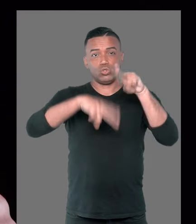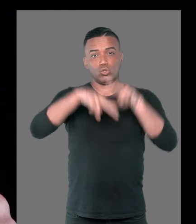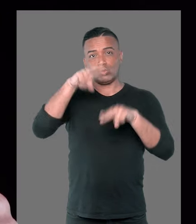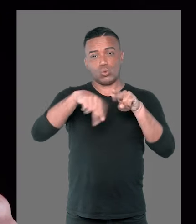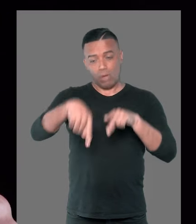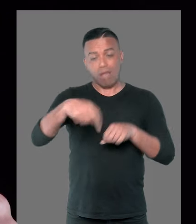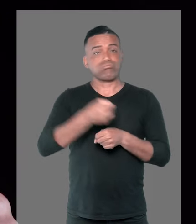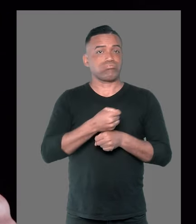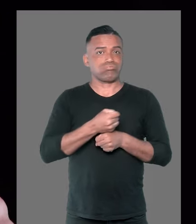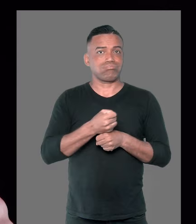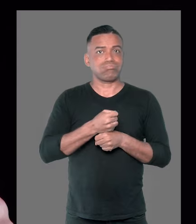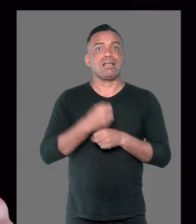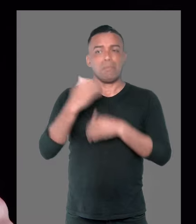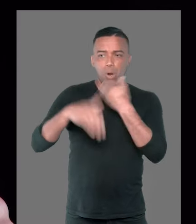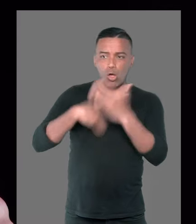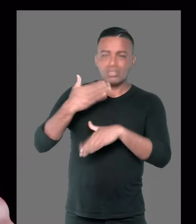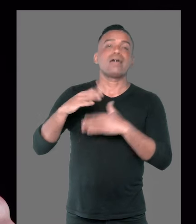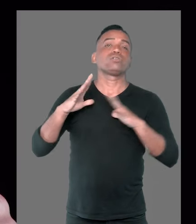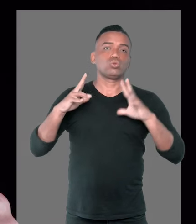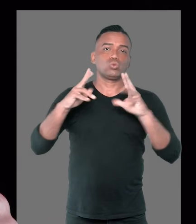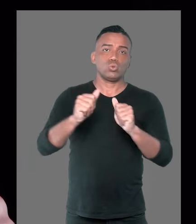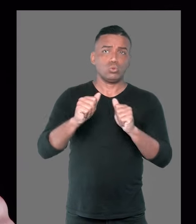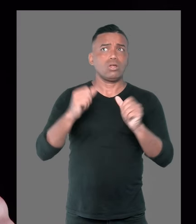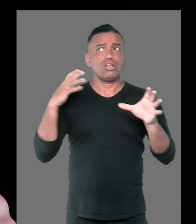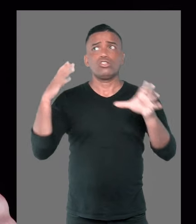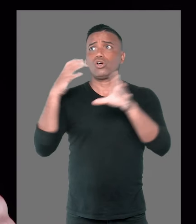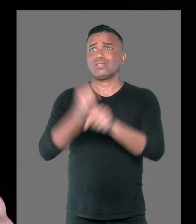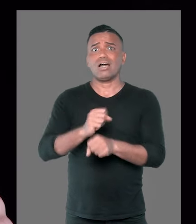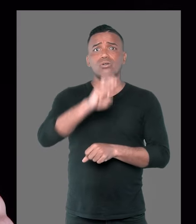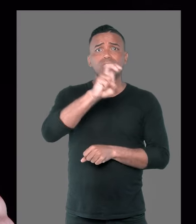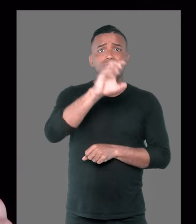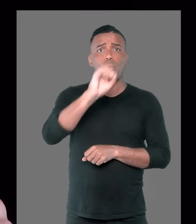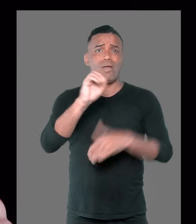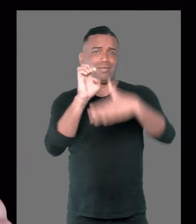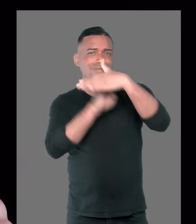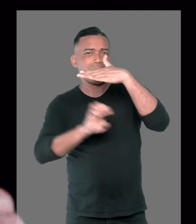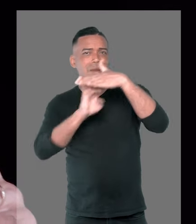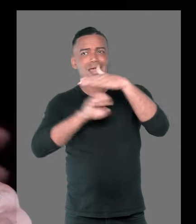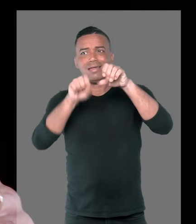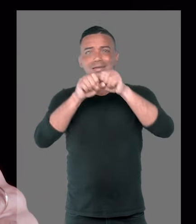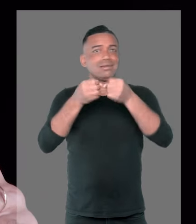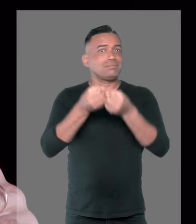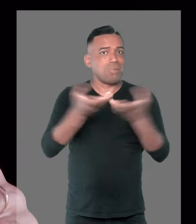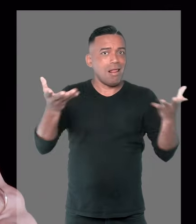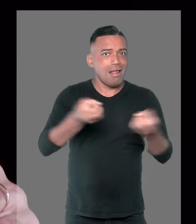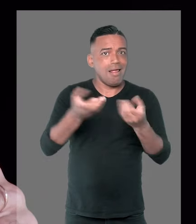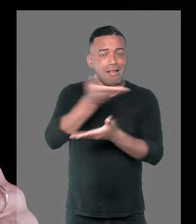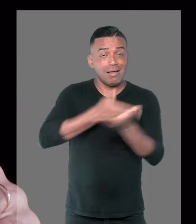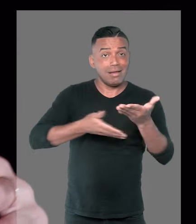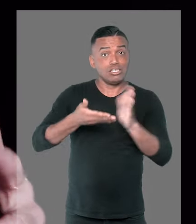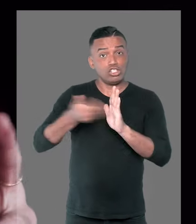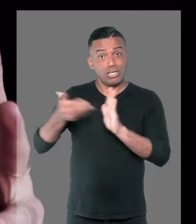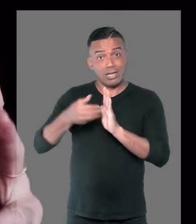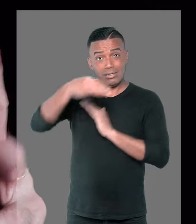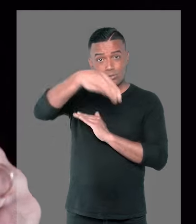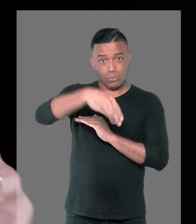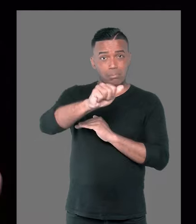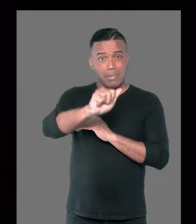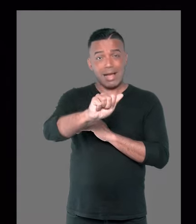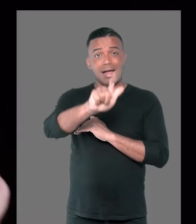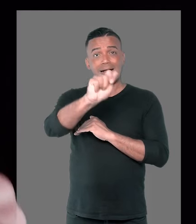esse processo é no total a gente já esteve com mais de 50 empresas e mais de tirando magalu fora que que é um